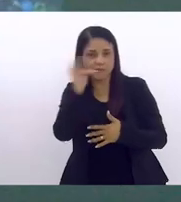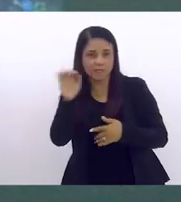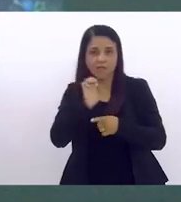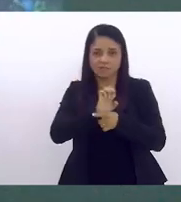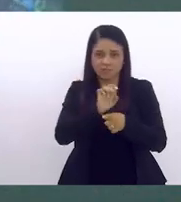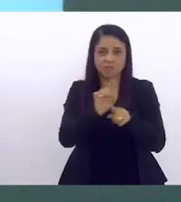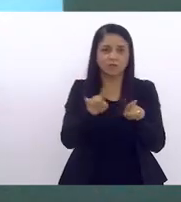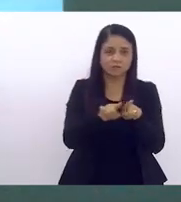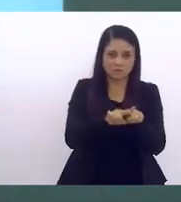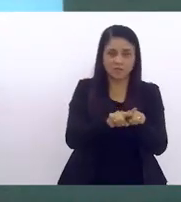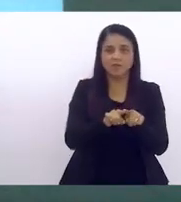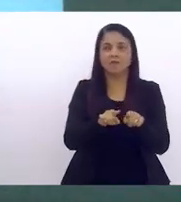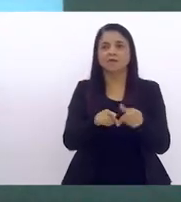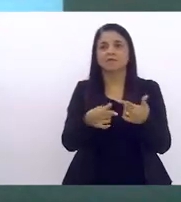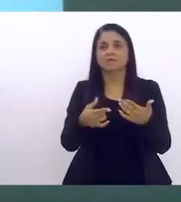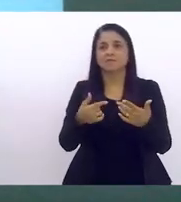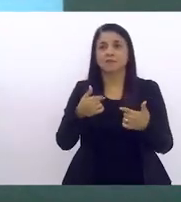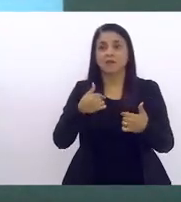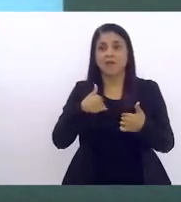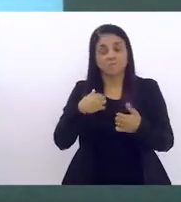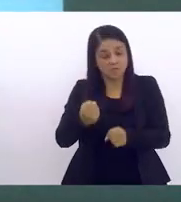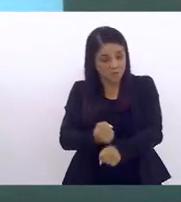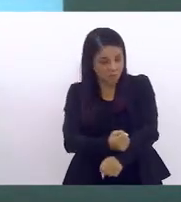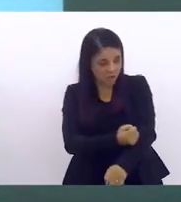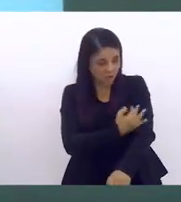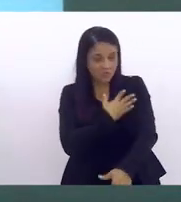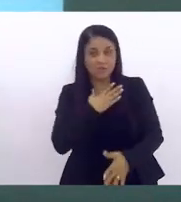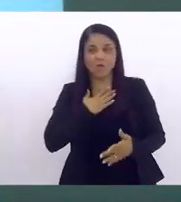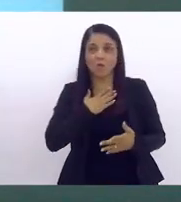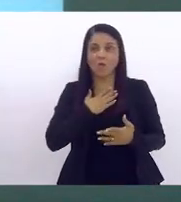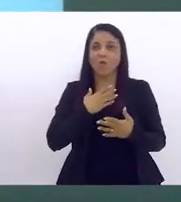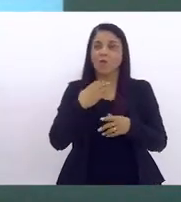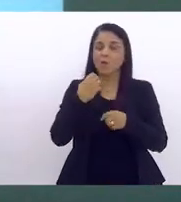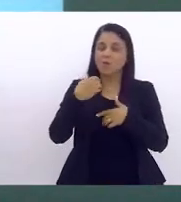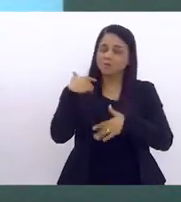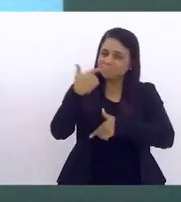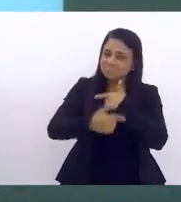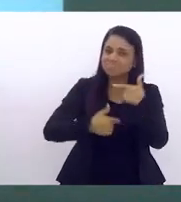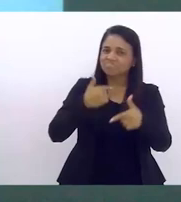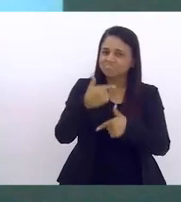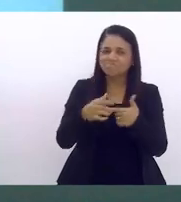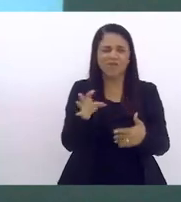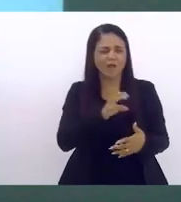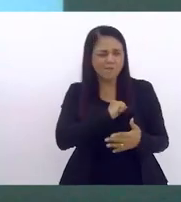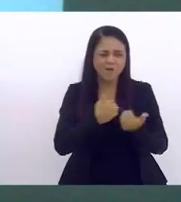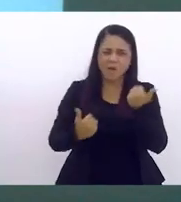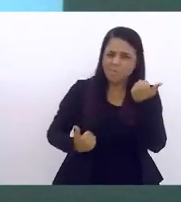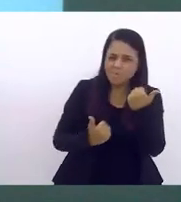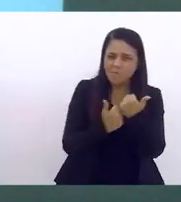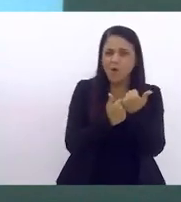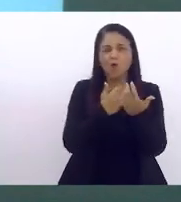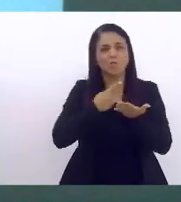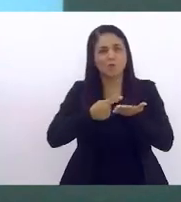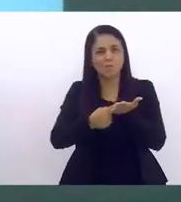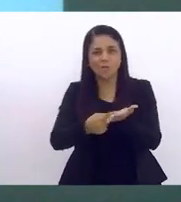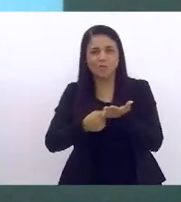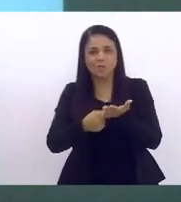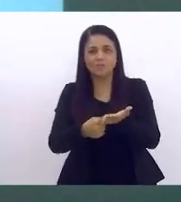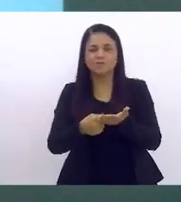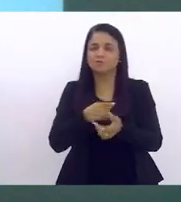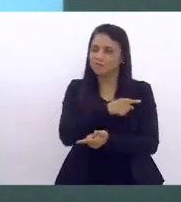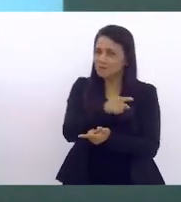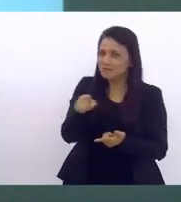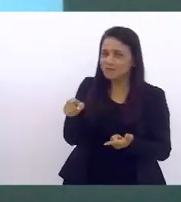unidades privadas. E a minha emoção, conheço há muito tempo, me inspiro, amo, apoio, compromisso com você e